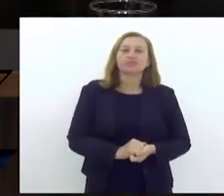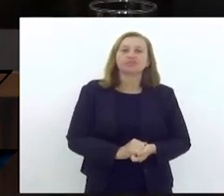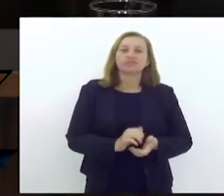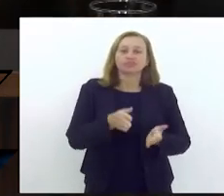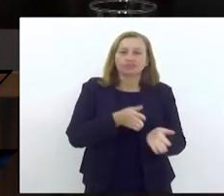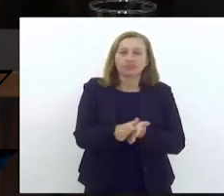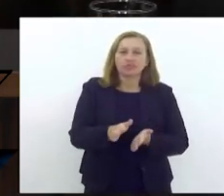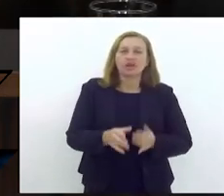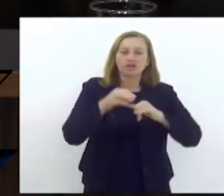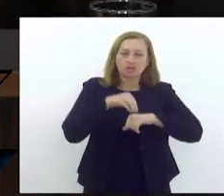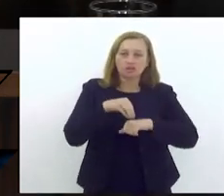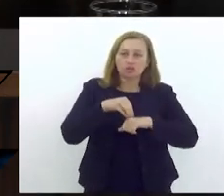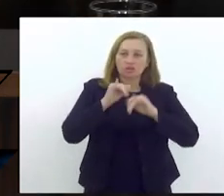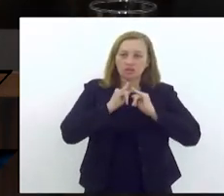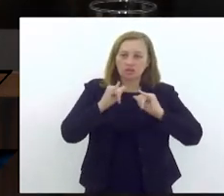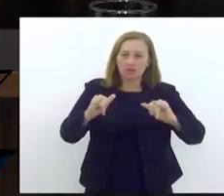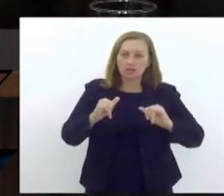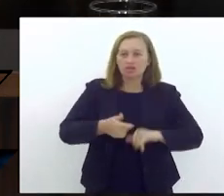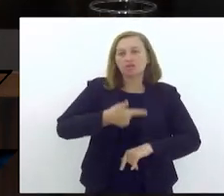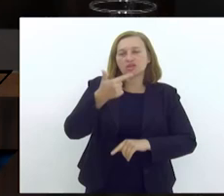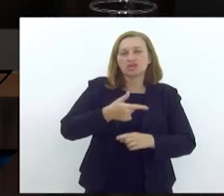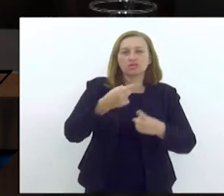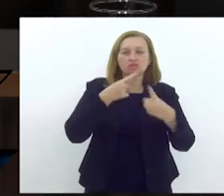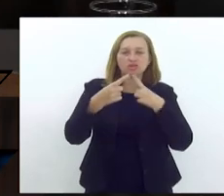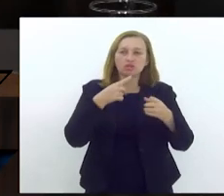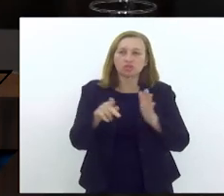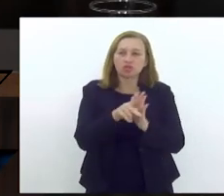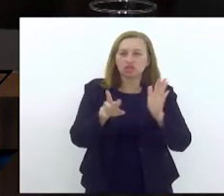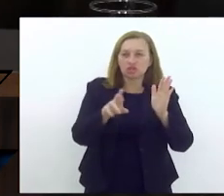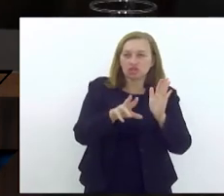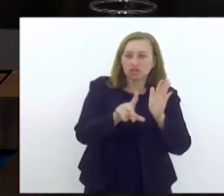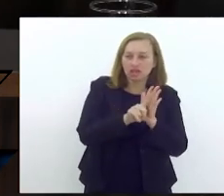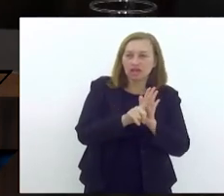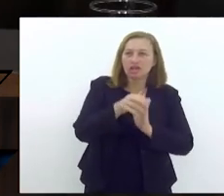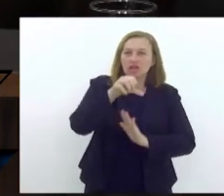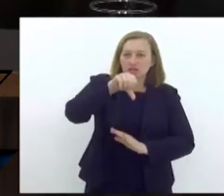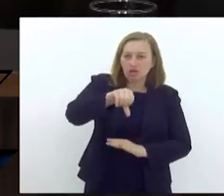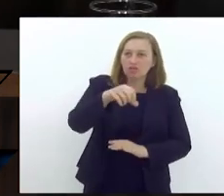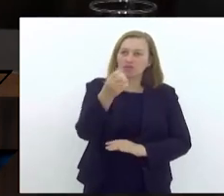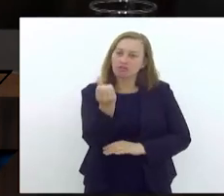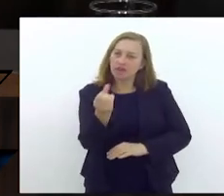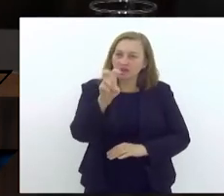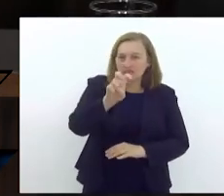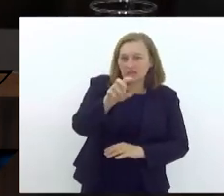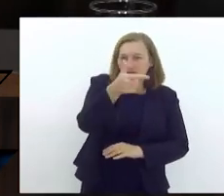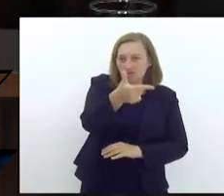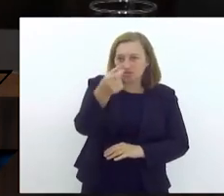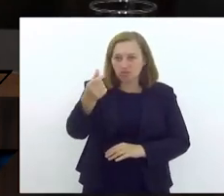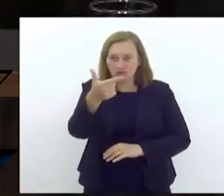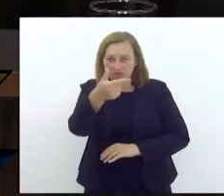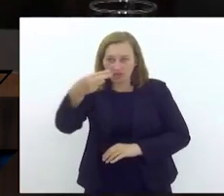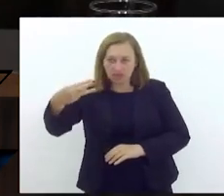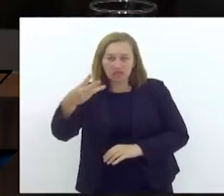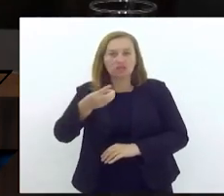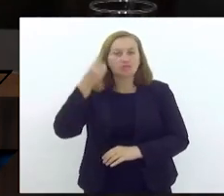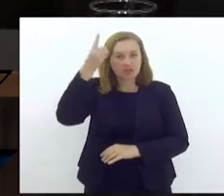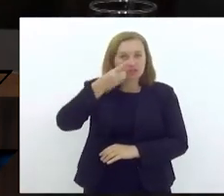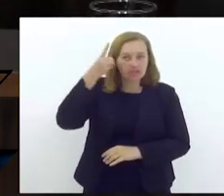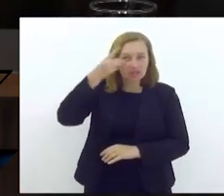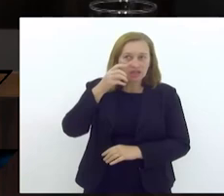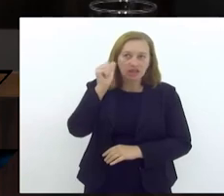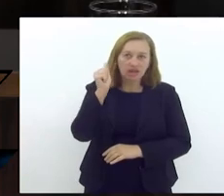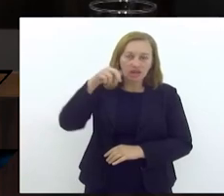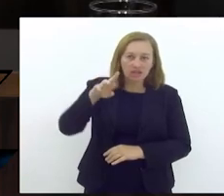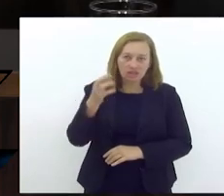autógrafo anuncio em segunda discussão projeto de lei número 965 de 2023 de autoria Deputado